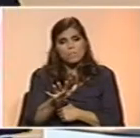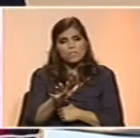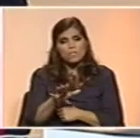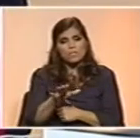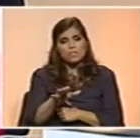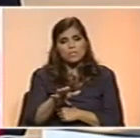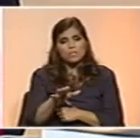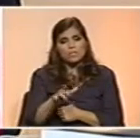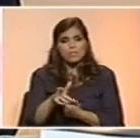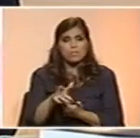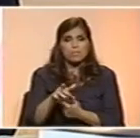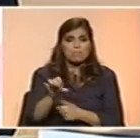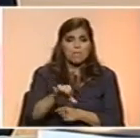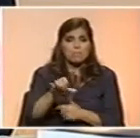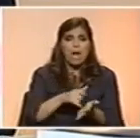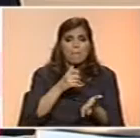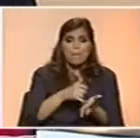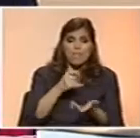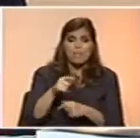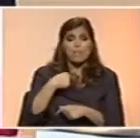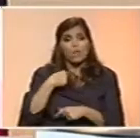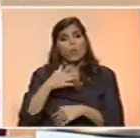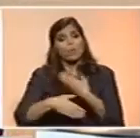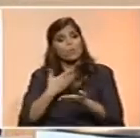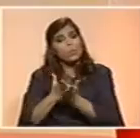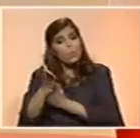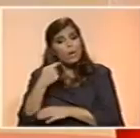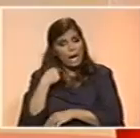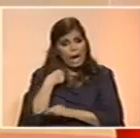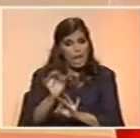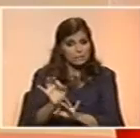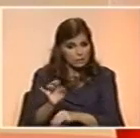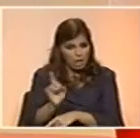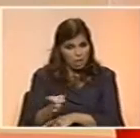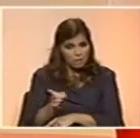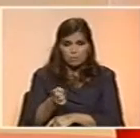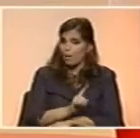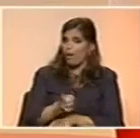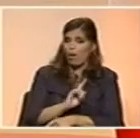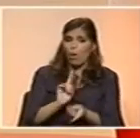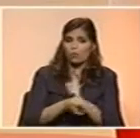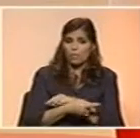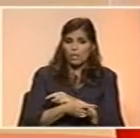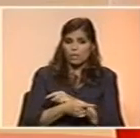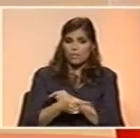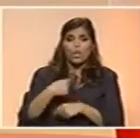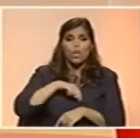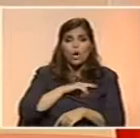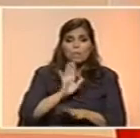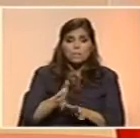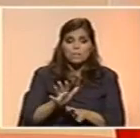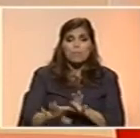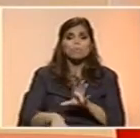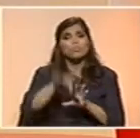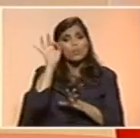iPad, eu vou continuar a produzir carne assim. Não, eu digo o contrário. O que nós temos é que optar pelas coisas que são produzidas da forma